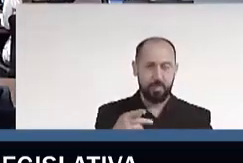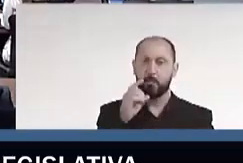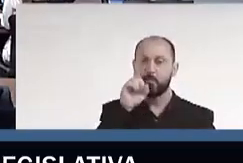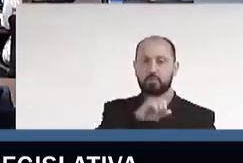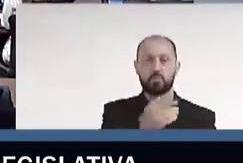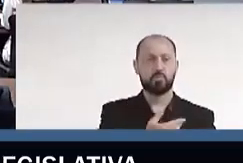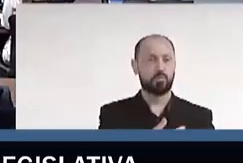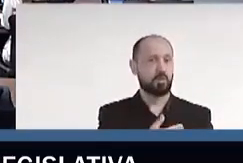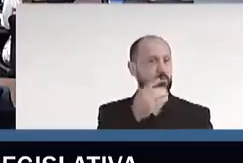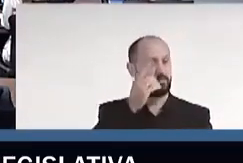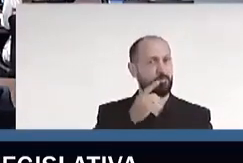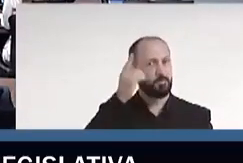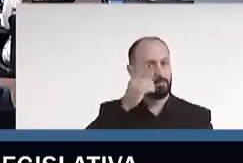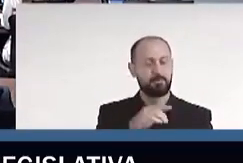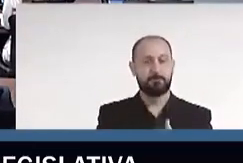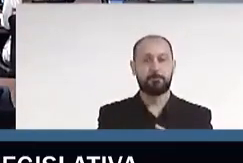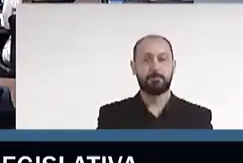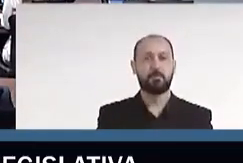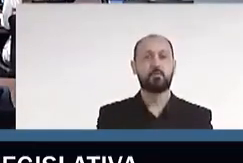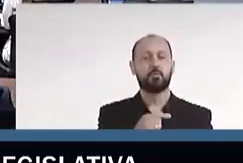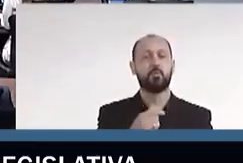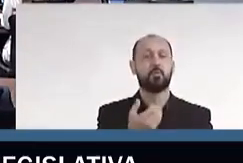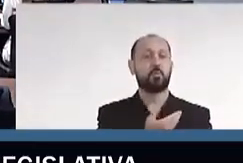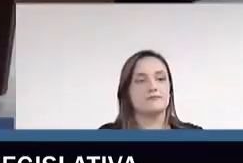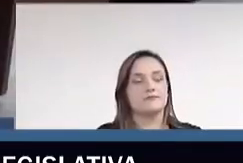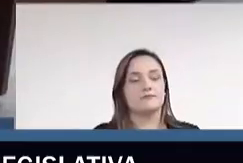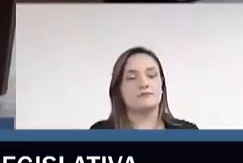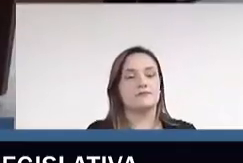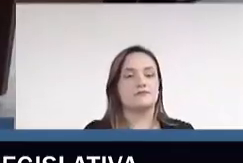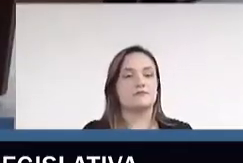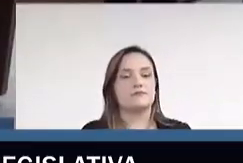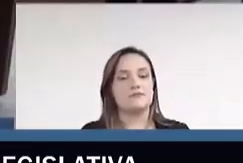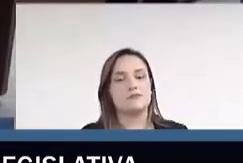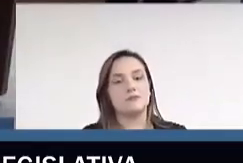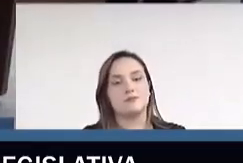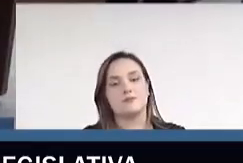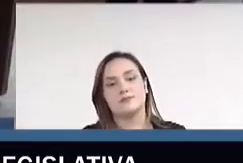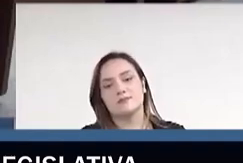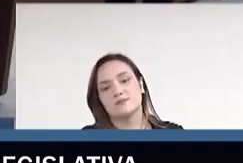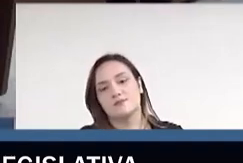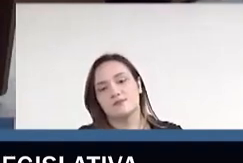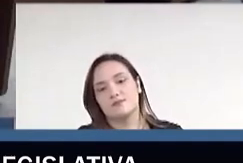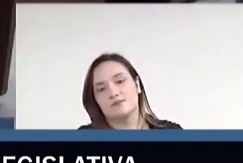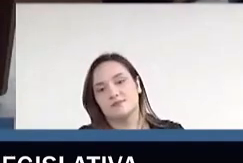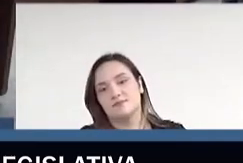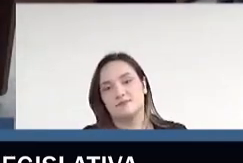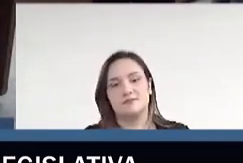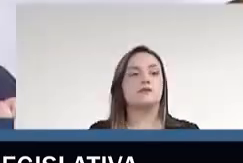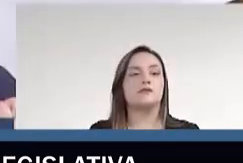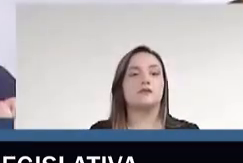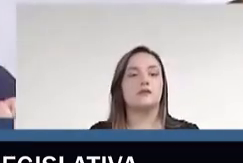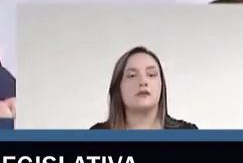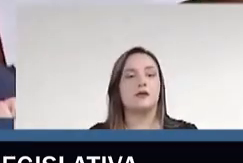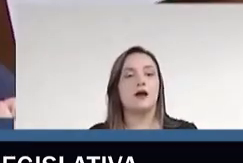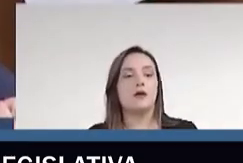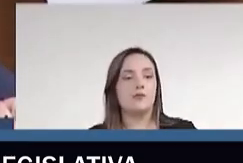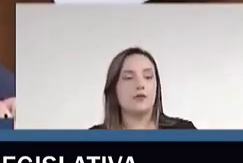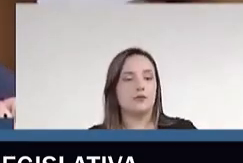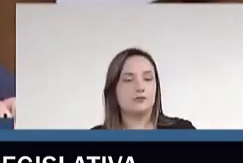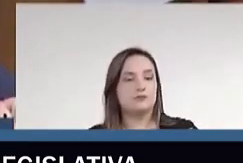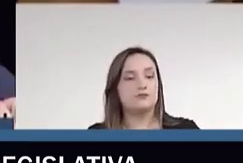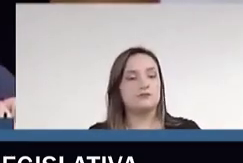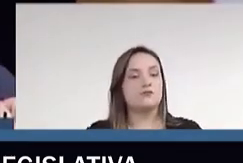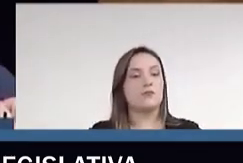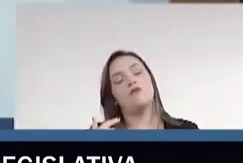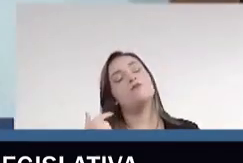como vice-presidente Zé Teixeira como segundo vice-presidente e Mara caseiro como terceira vice-presidente paulo correa